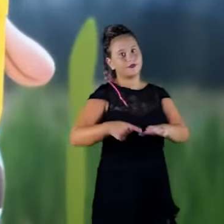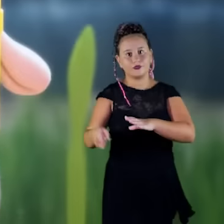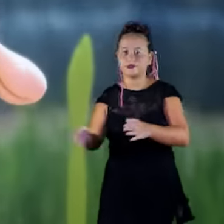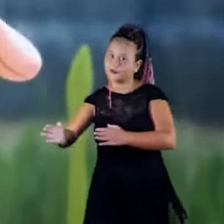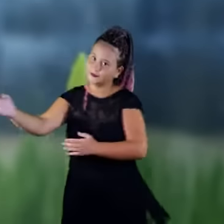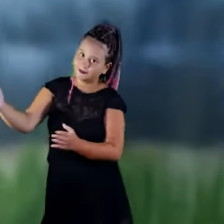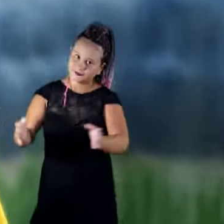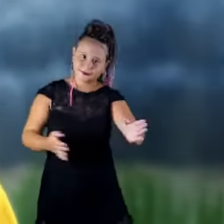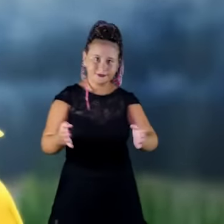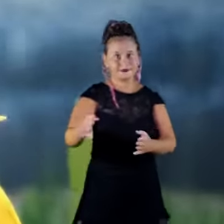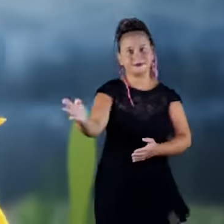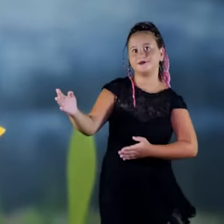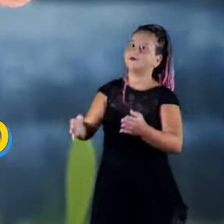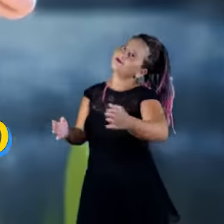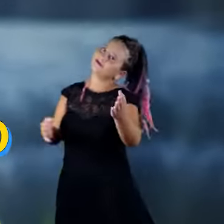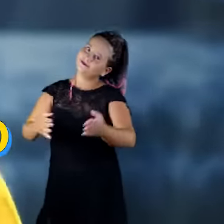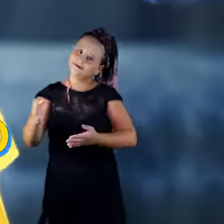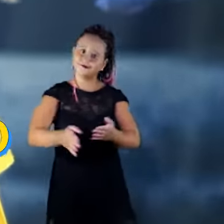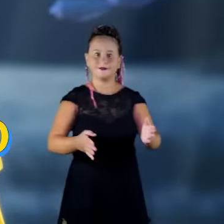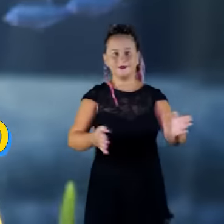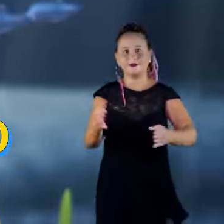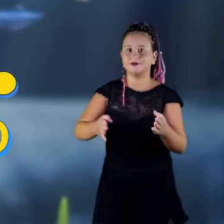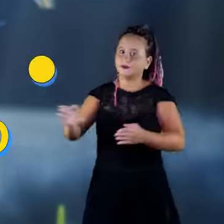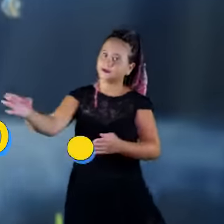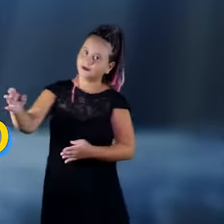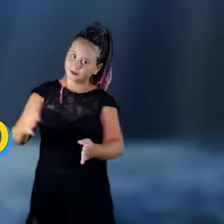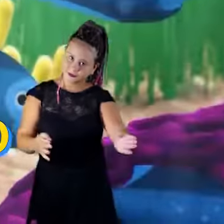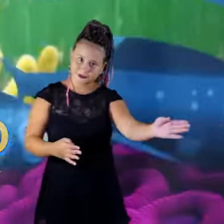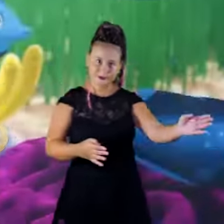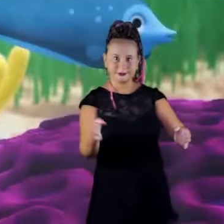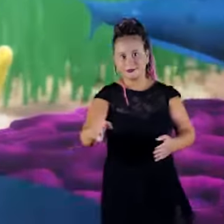vão. Vejam como brincam, bem cuidado eles estão.